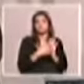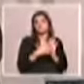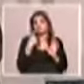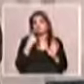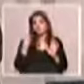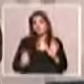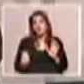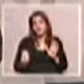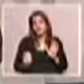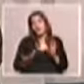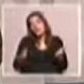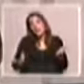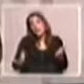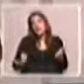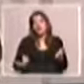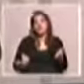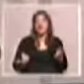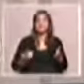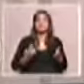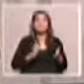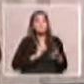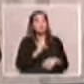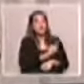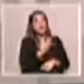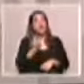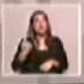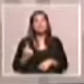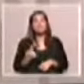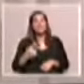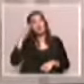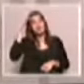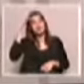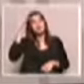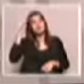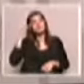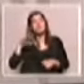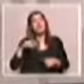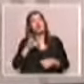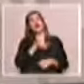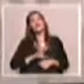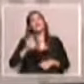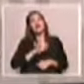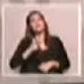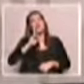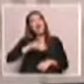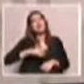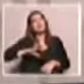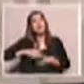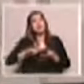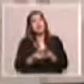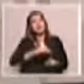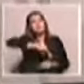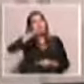notoriedade, nós temos que, como que, cada um de nós cria um imaginário em torno daquilo que é o queijo